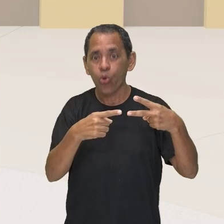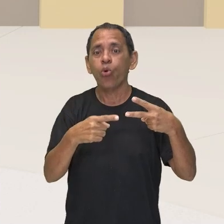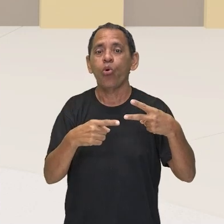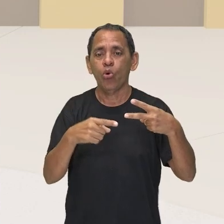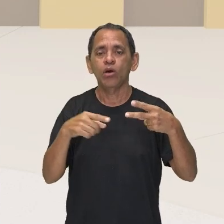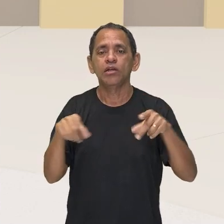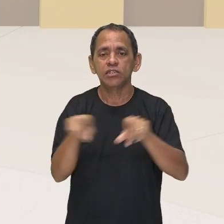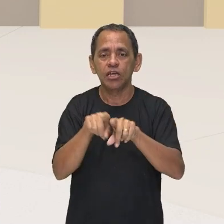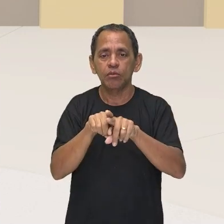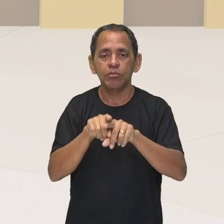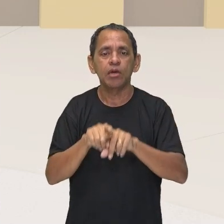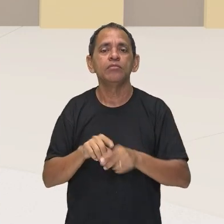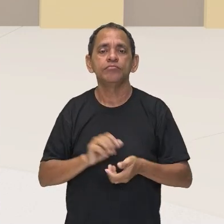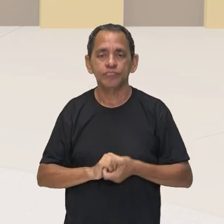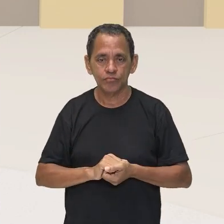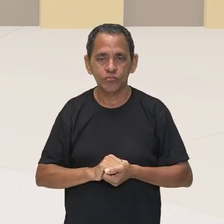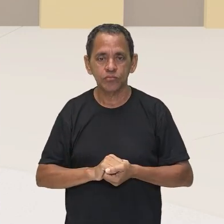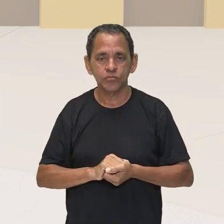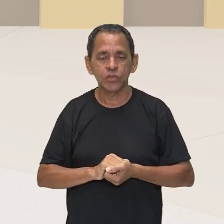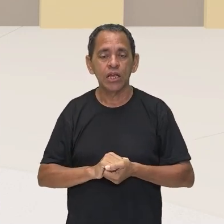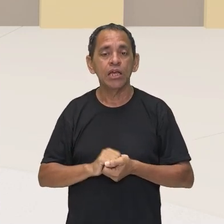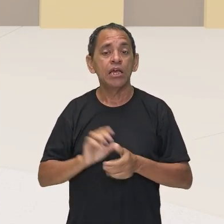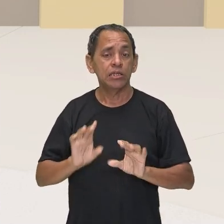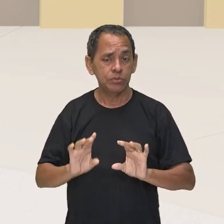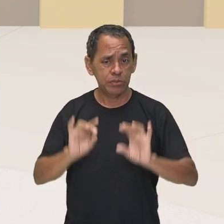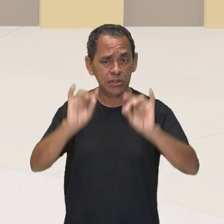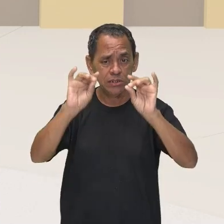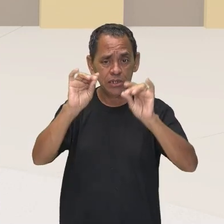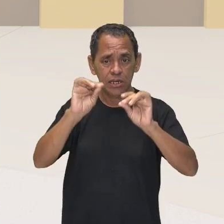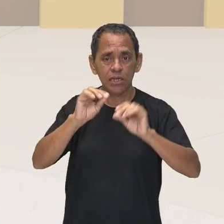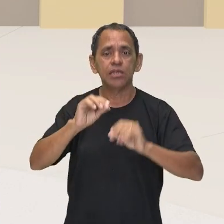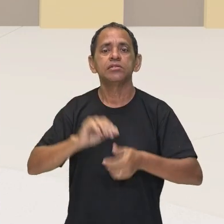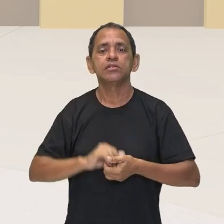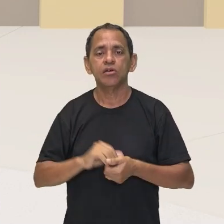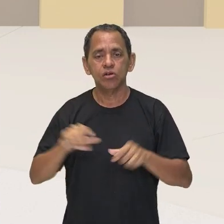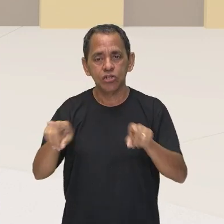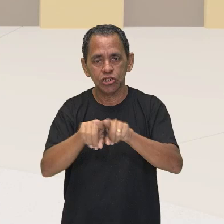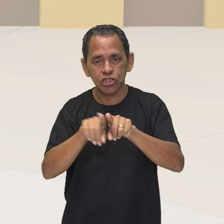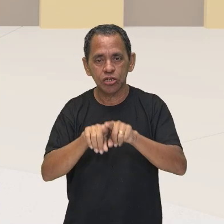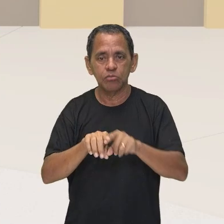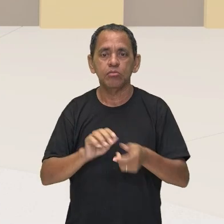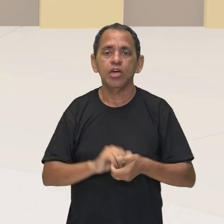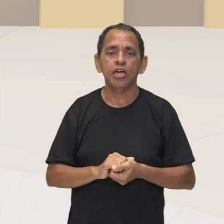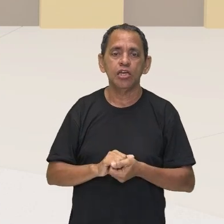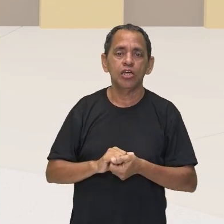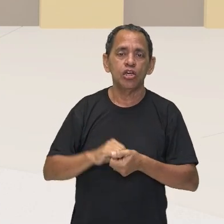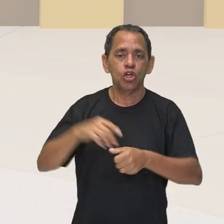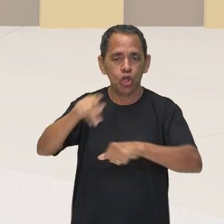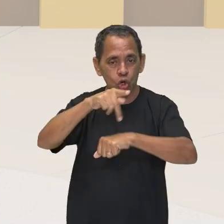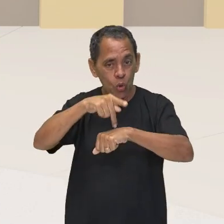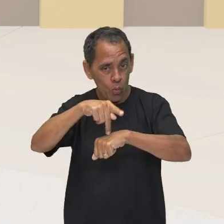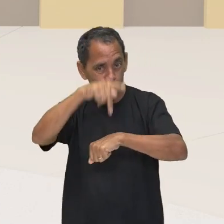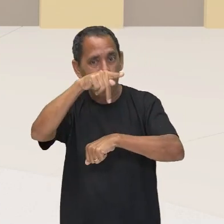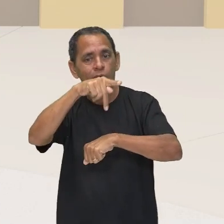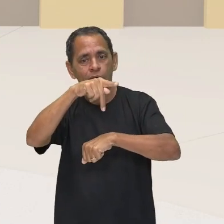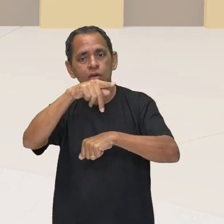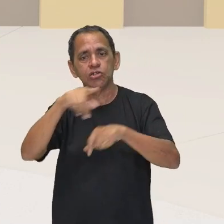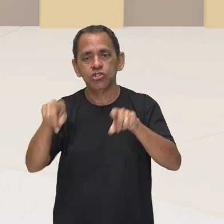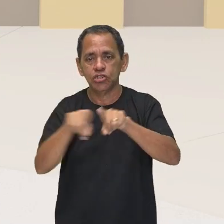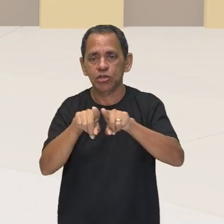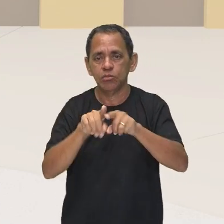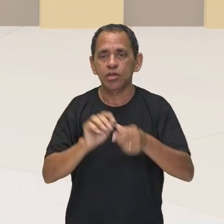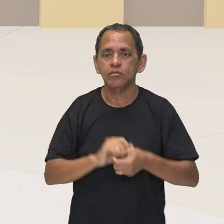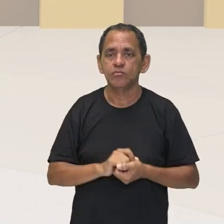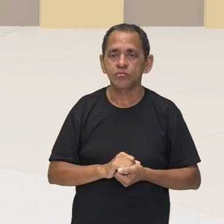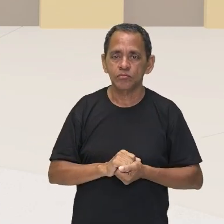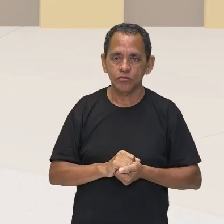do Maranhão. Então a Sônia ingressou no mundo acadêmico, no mundo universitário, e não fez só uma. Ela conseguiu